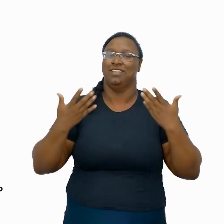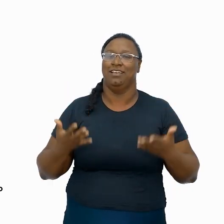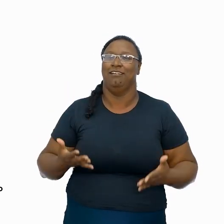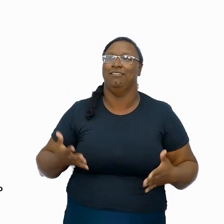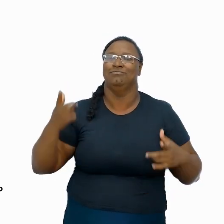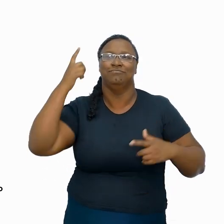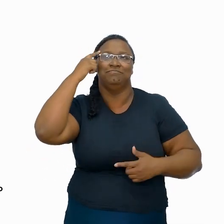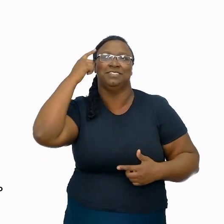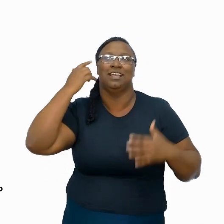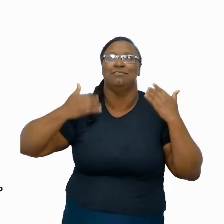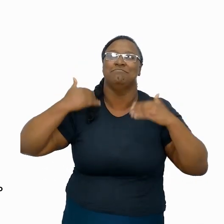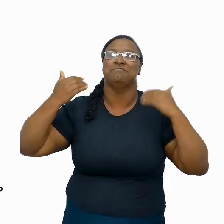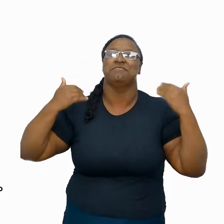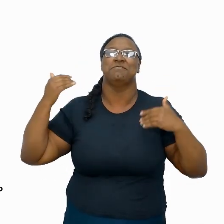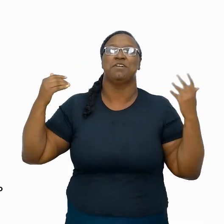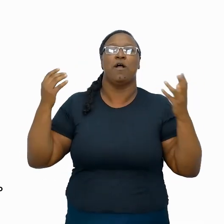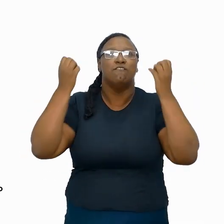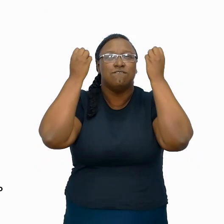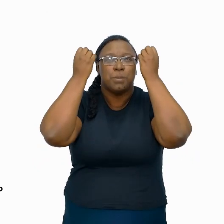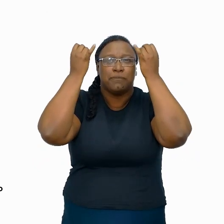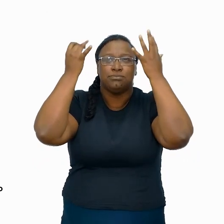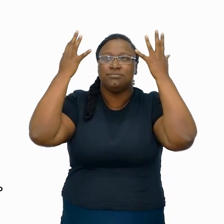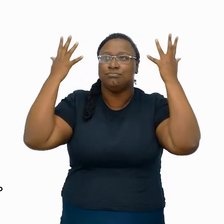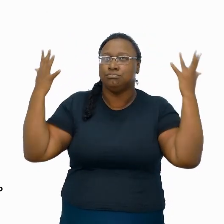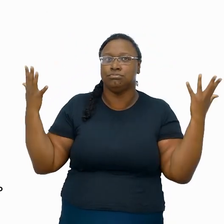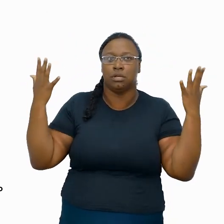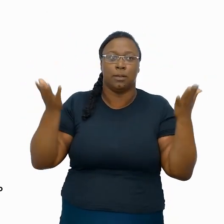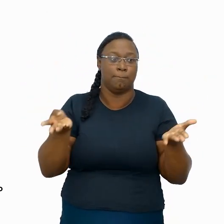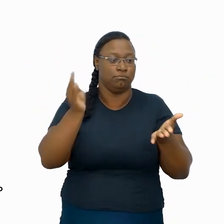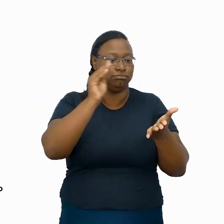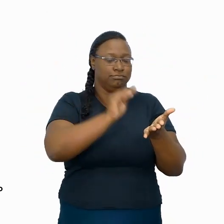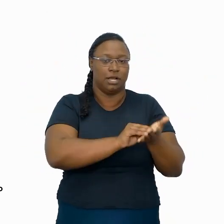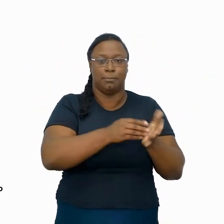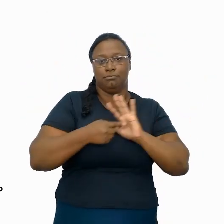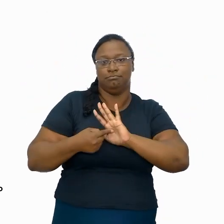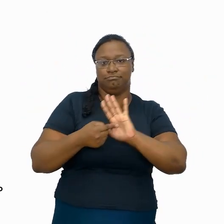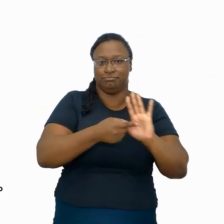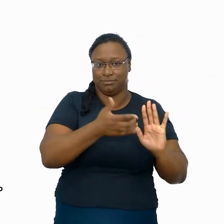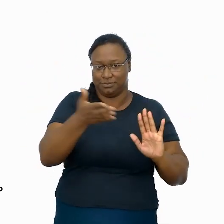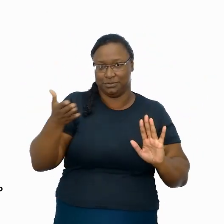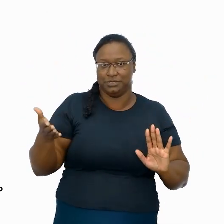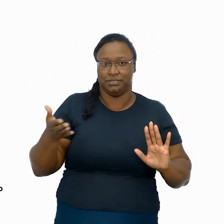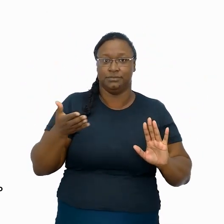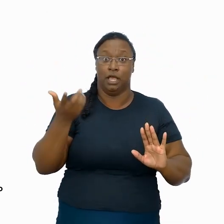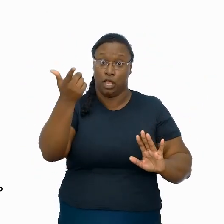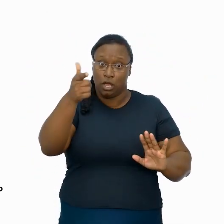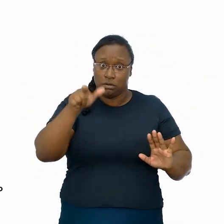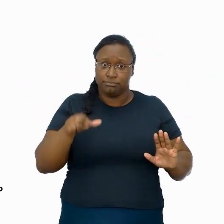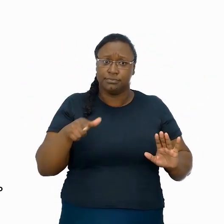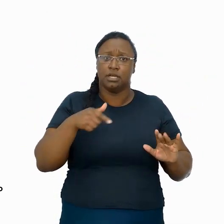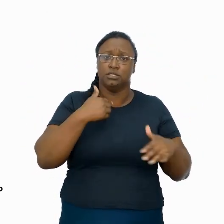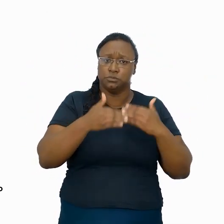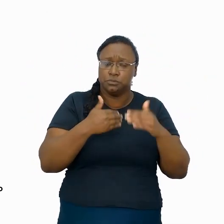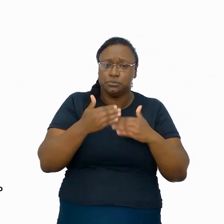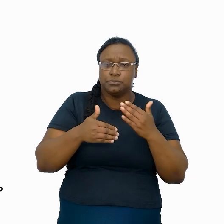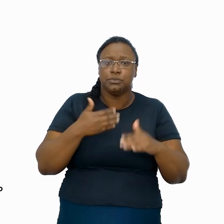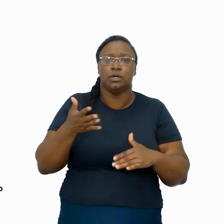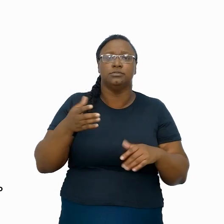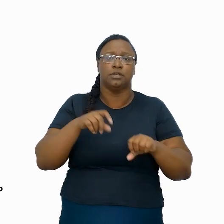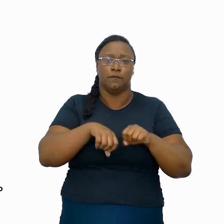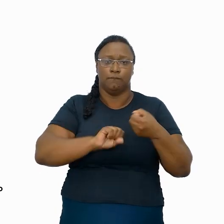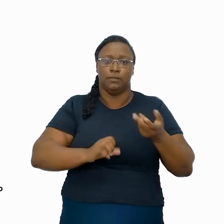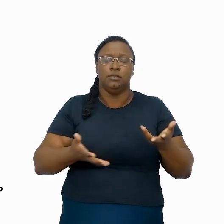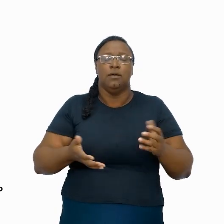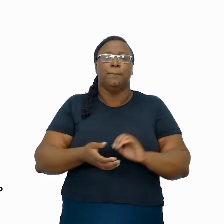vai pensando 1 milhão de coisas para colocar nesses 45 minutos de formação. A gente vai retomar, então, algumas propostas